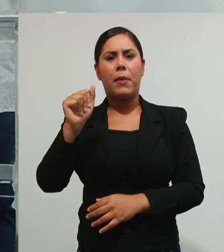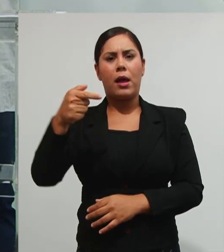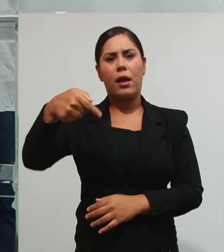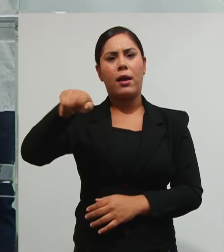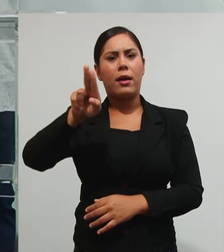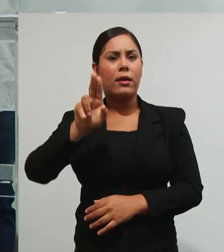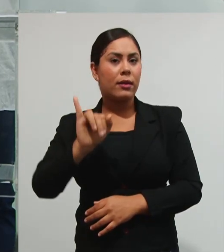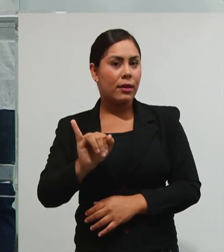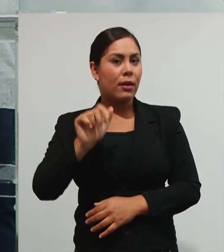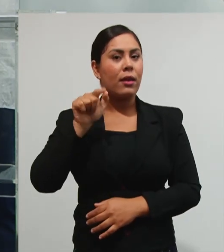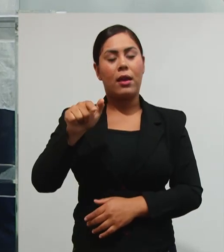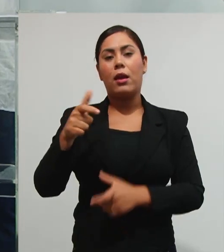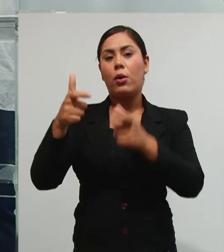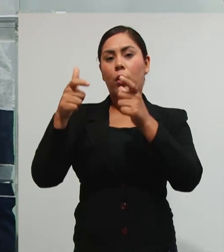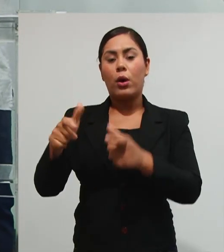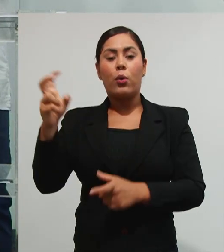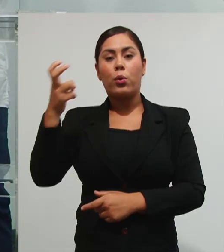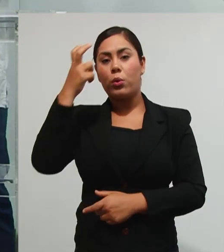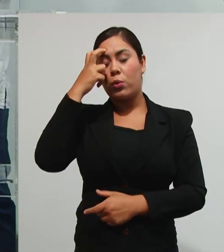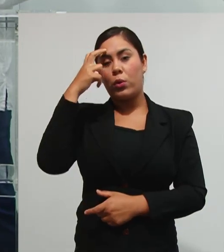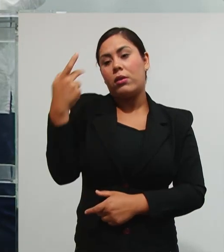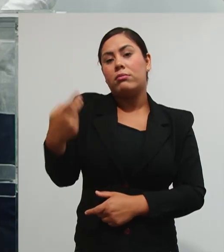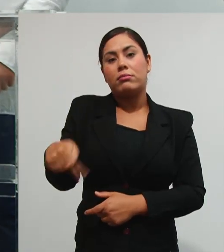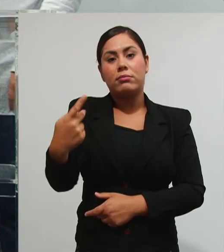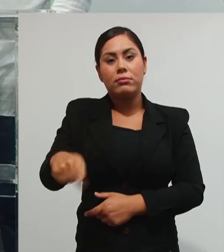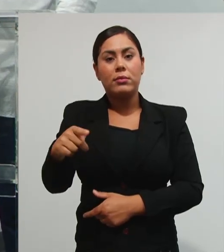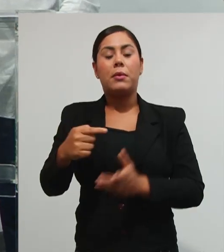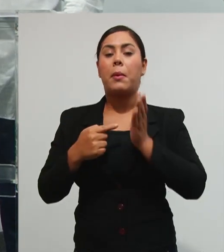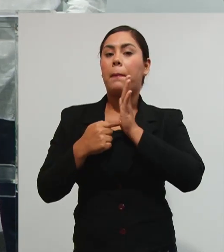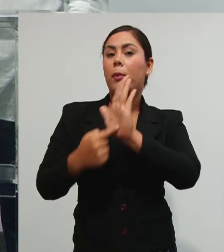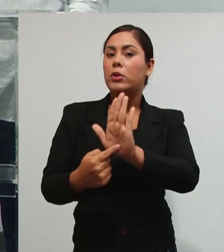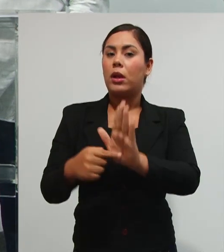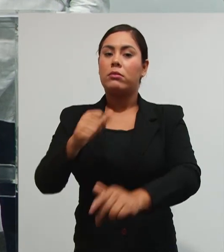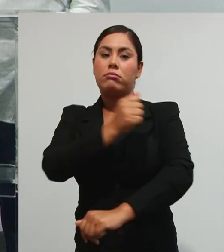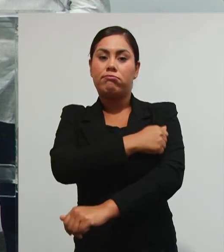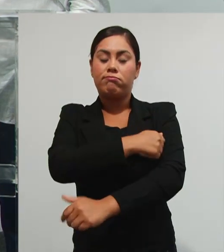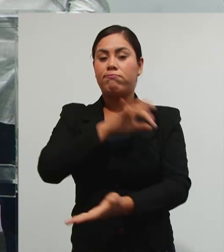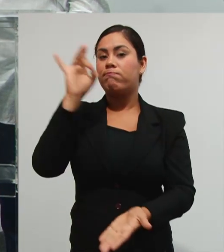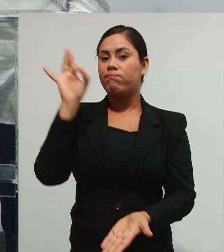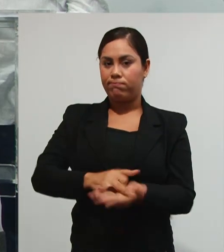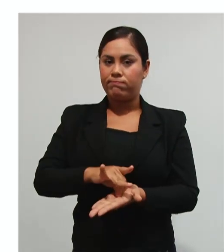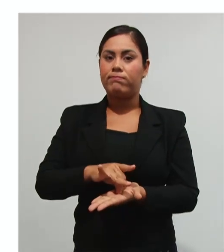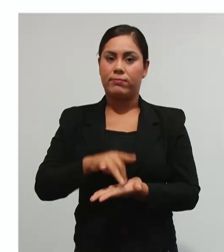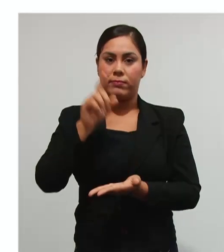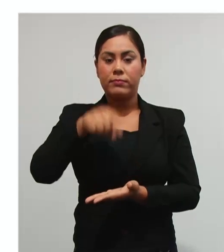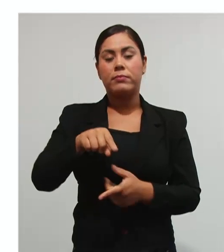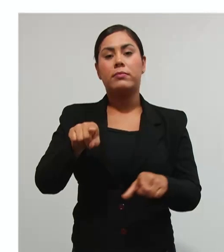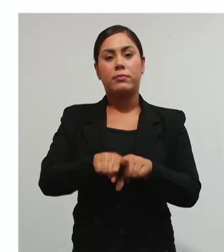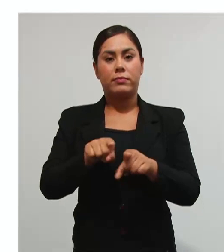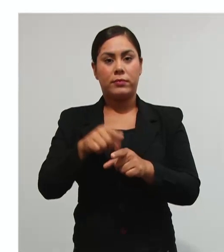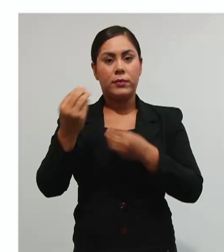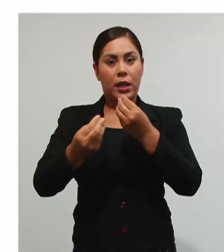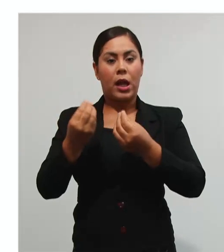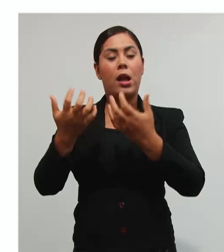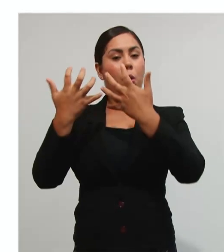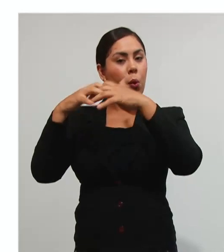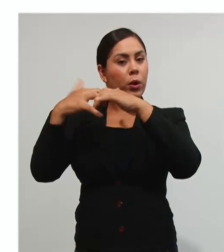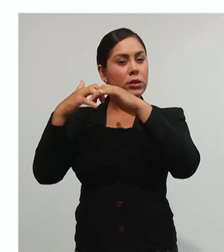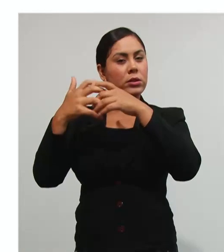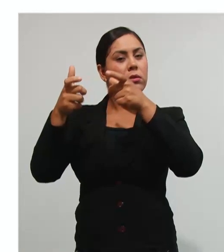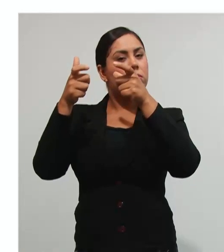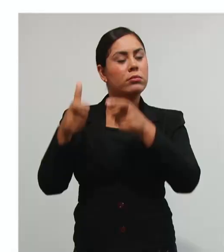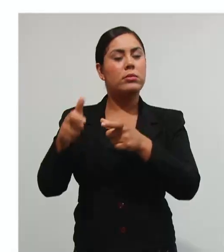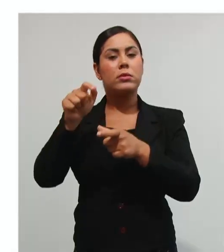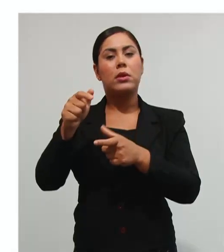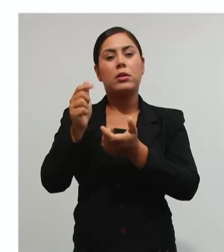cultura local. Então, é trazer para a realidade do aluno. Ainda na cognição situada,